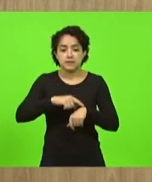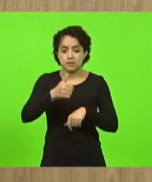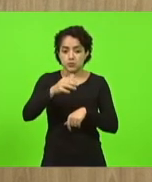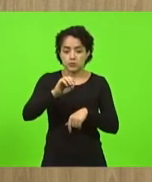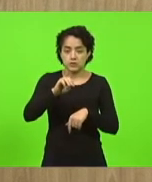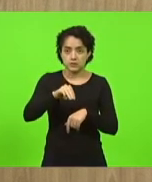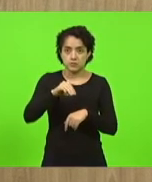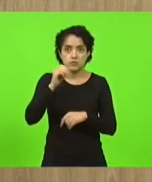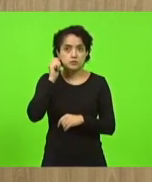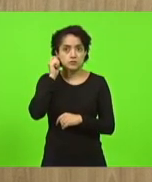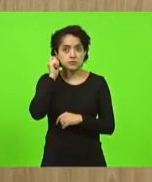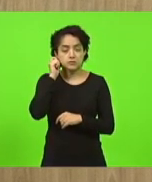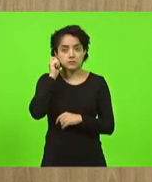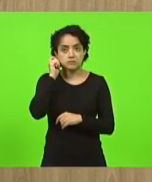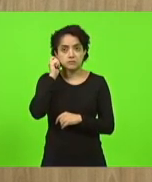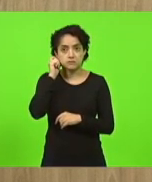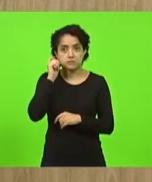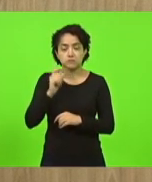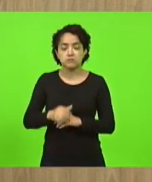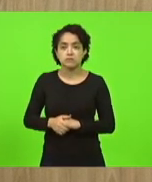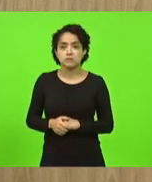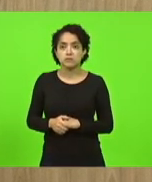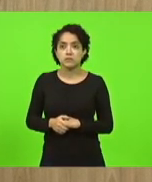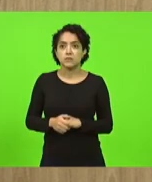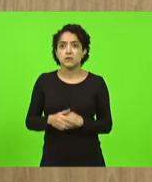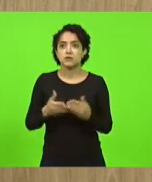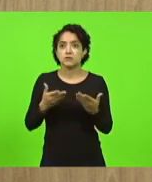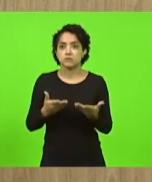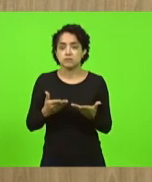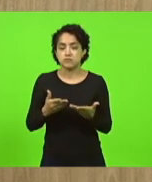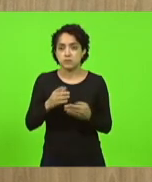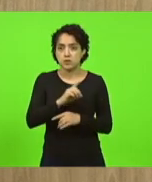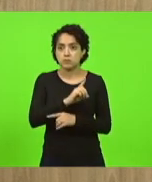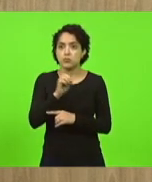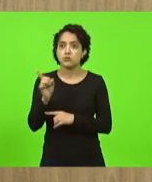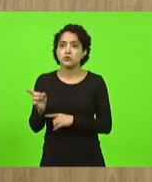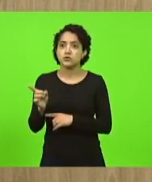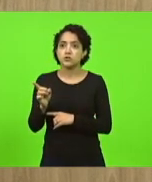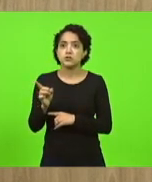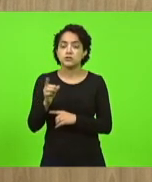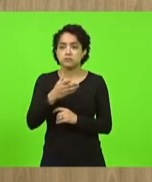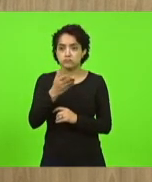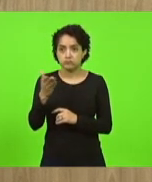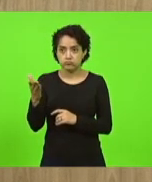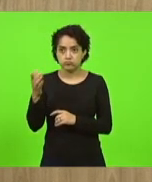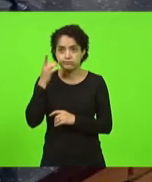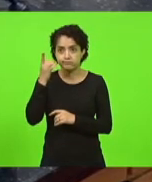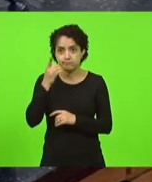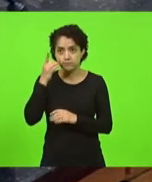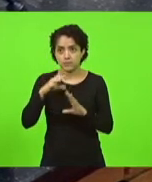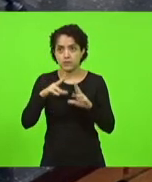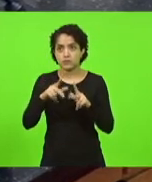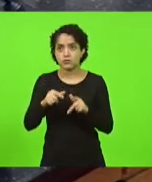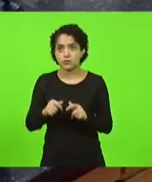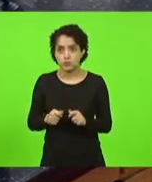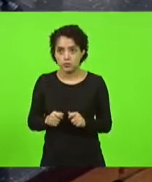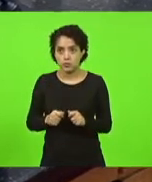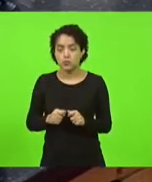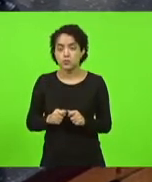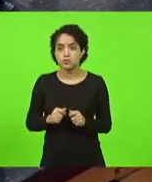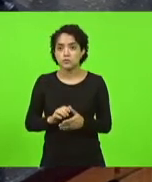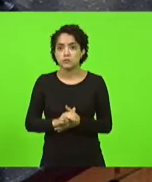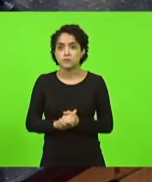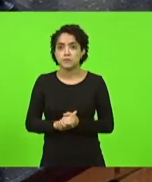deputado. Obrigado, senhor presidente. Deputada Paulinha, bom dia, senhor presidente, bom dia à mesa, bom dia a todos os colegas de